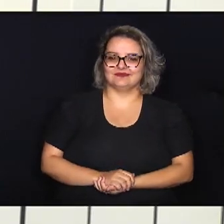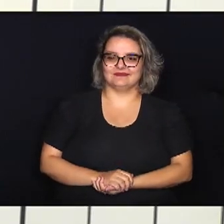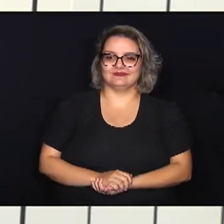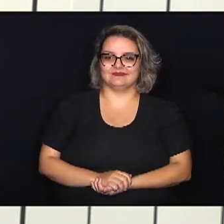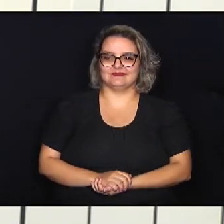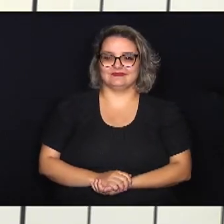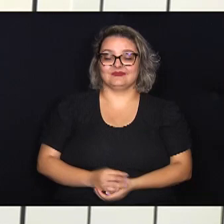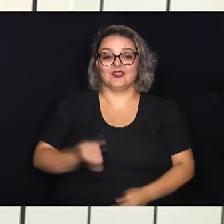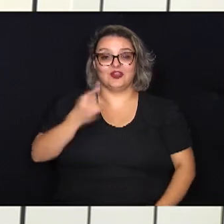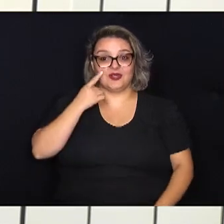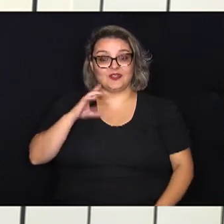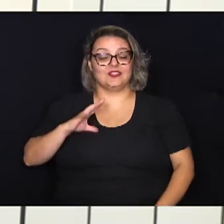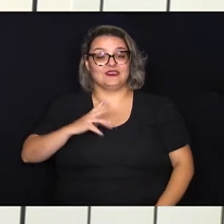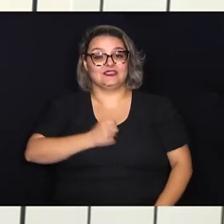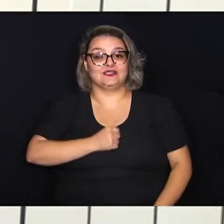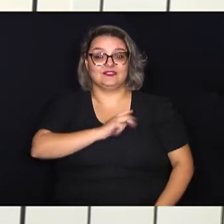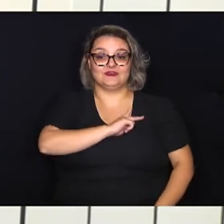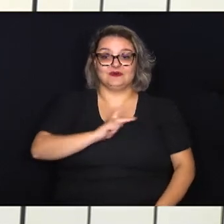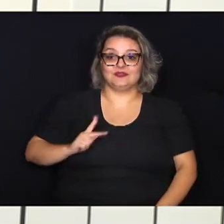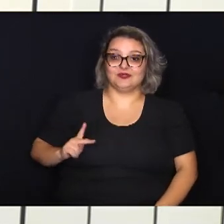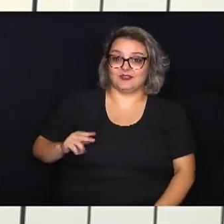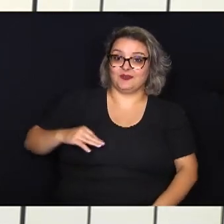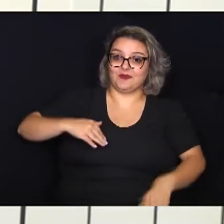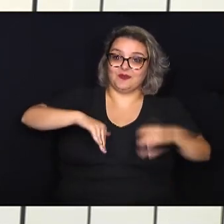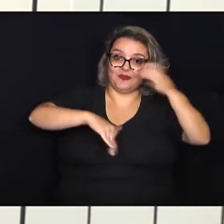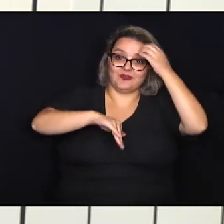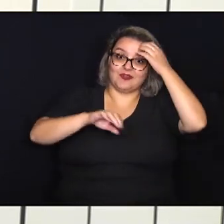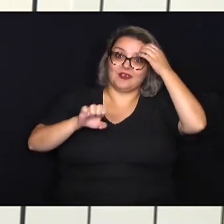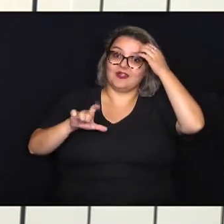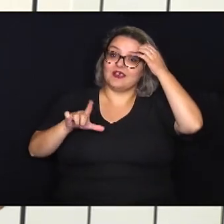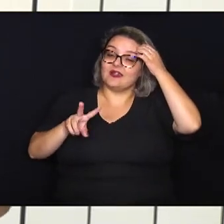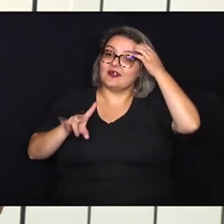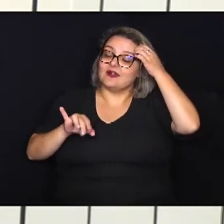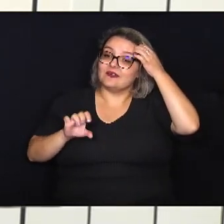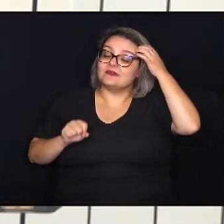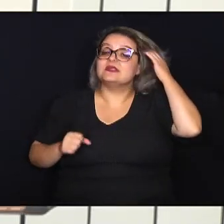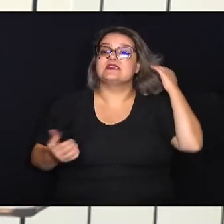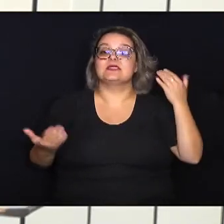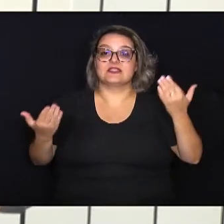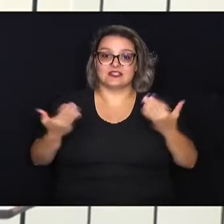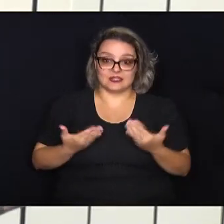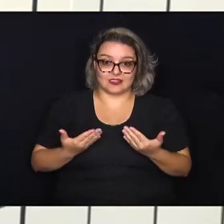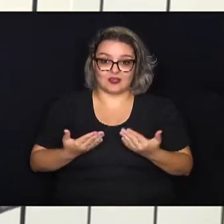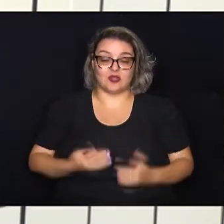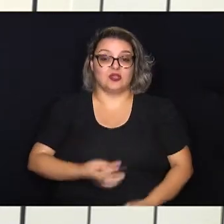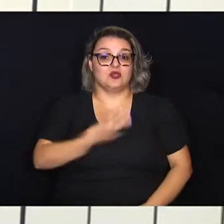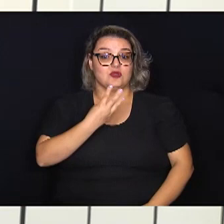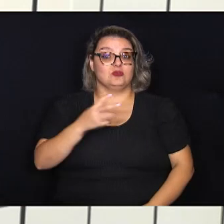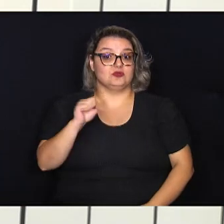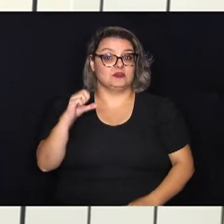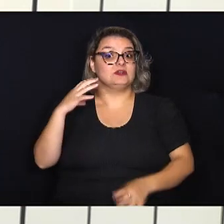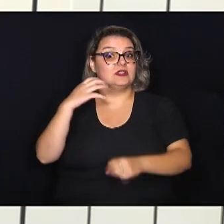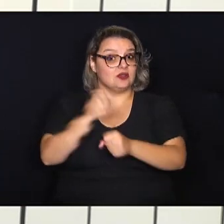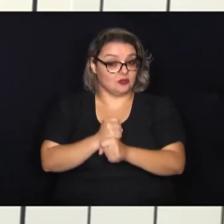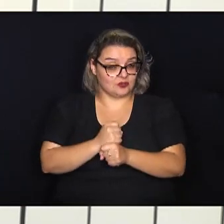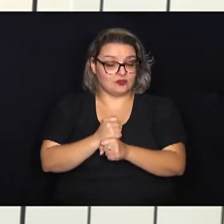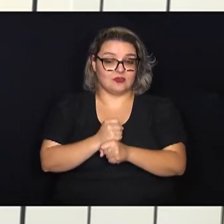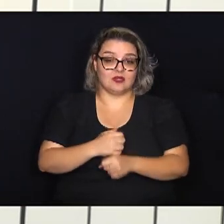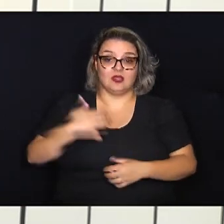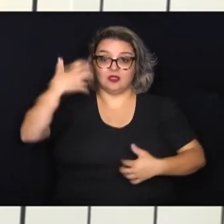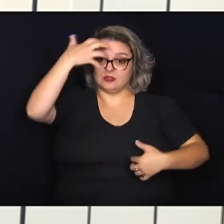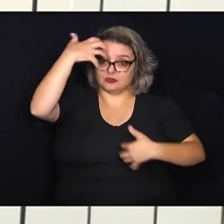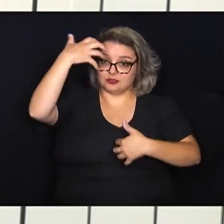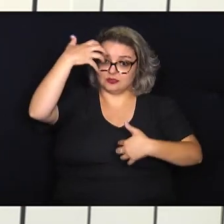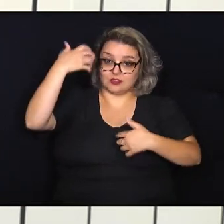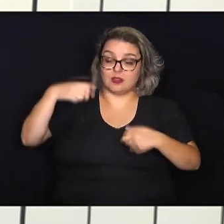Olha, quem salvou a Ponte aí foi o meia Elvis. E agora, com 38 pontos, a Macaca